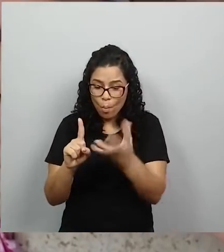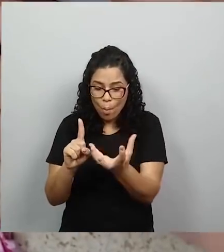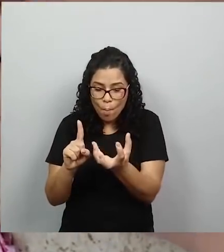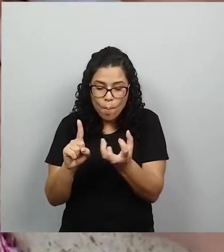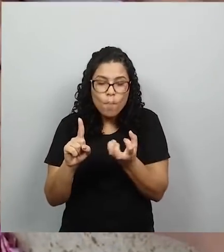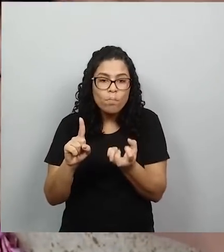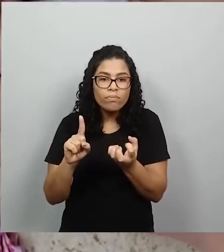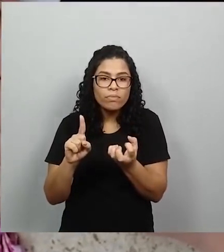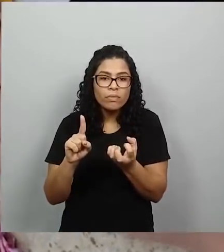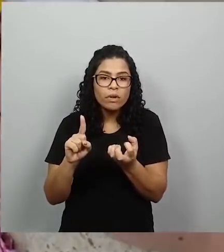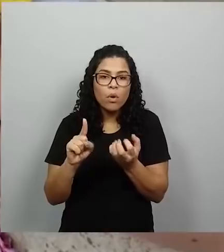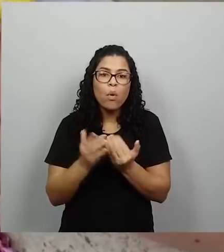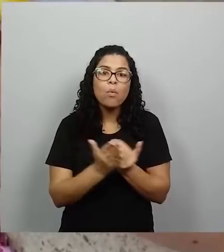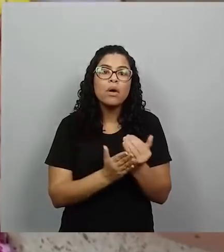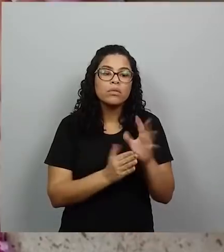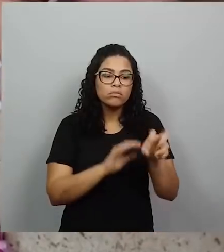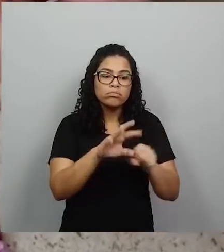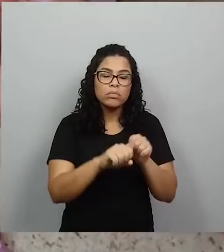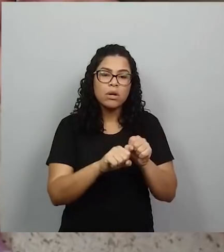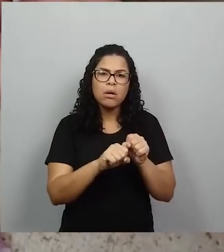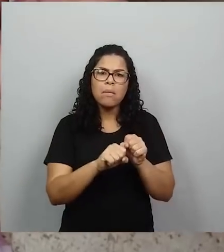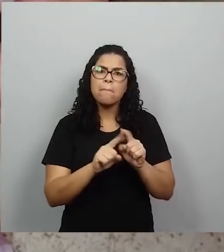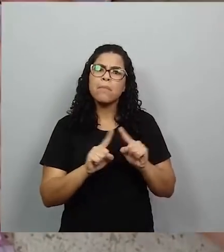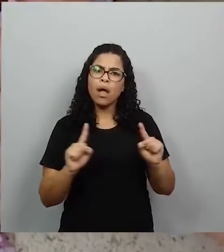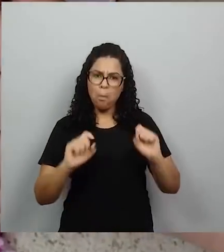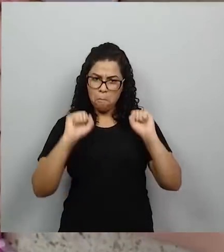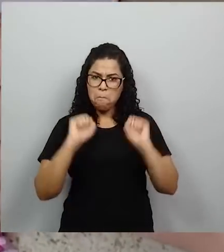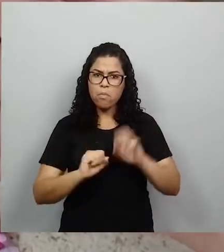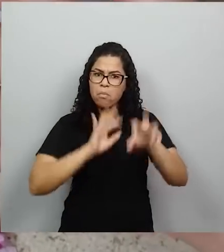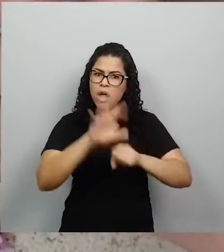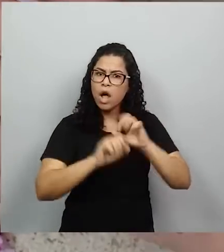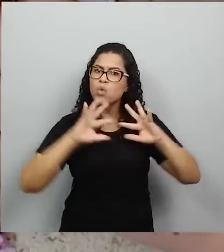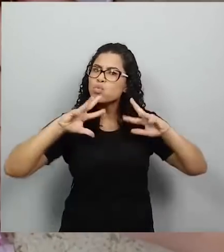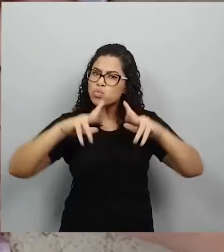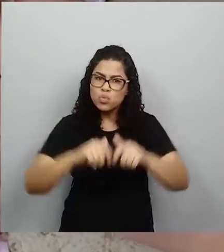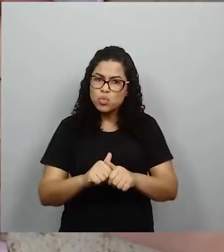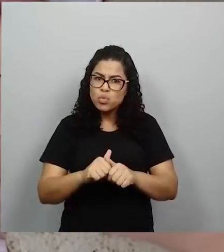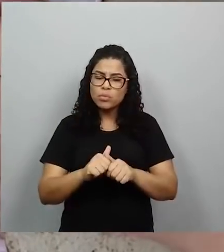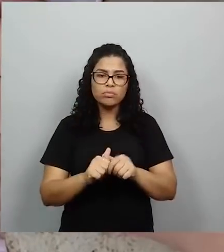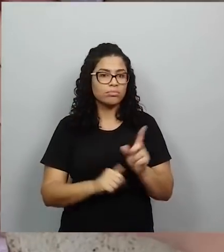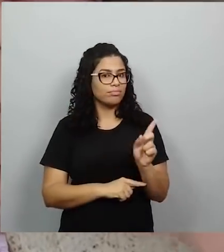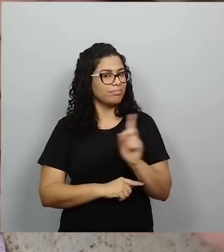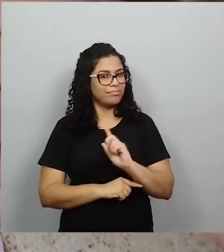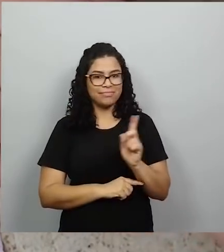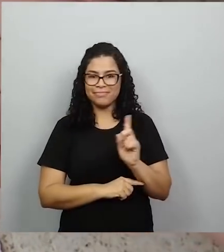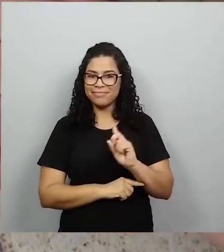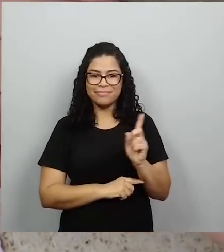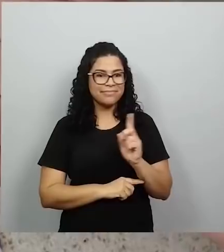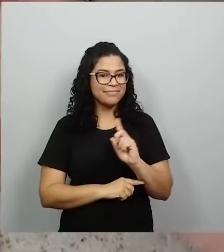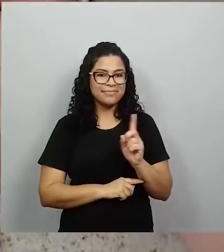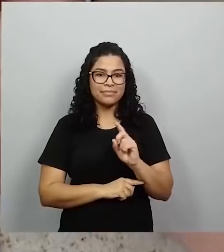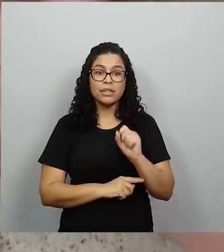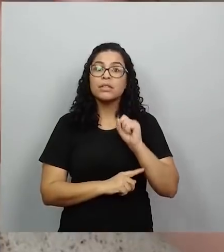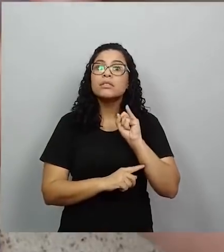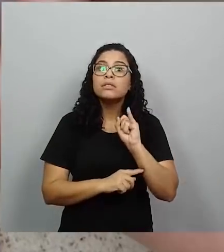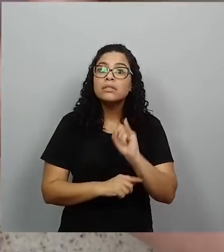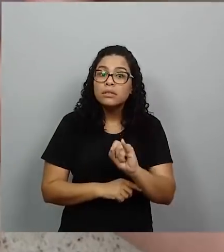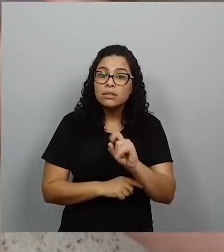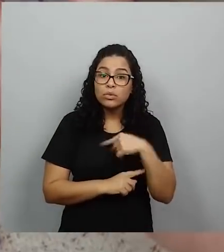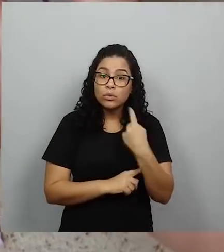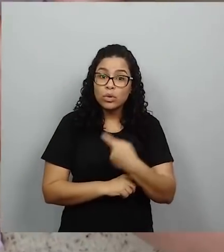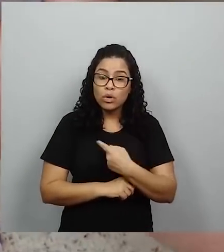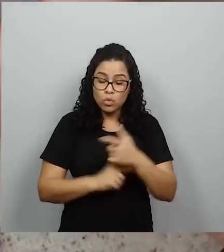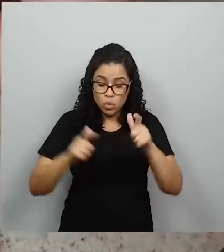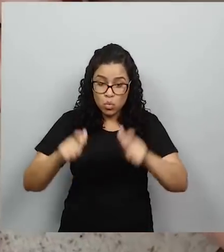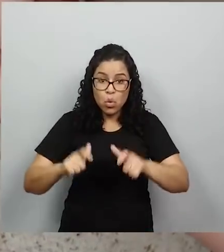espécimes. Mas será que a gente pode sair arrancando tudo por aí? Não, né? Se nós estivermos